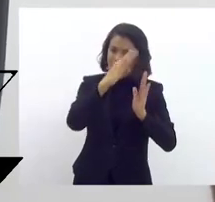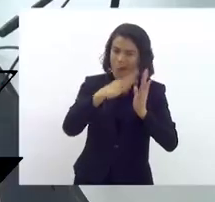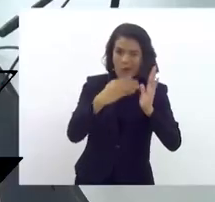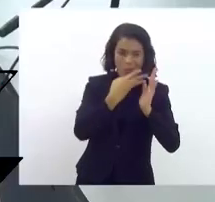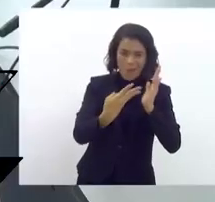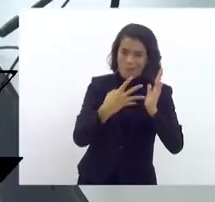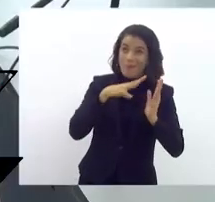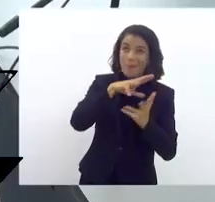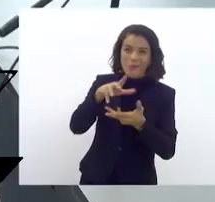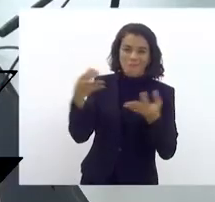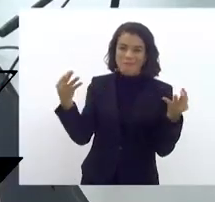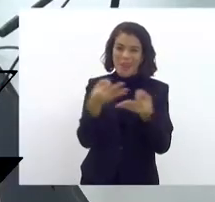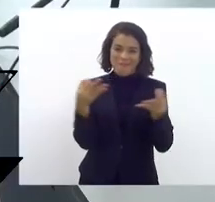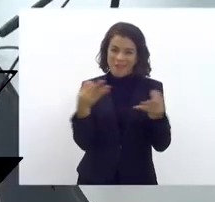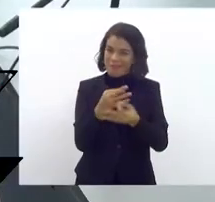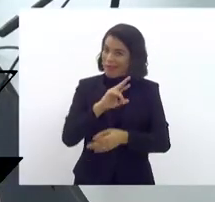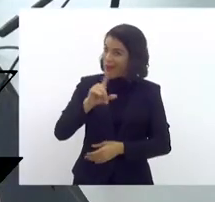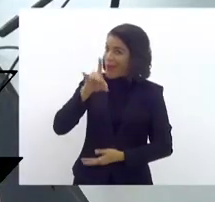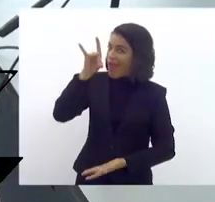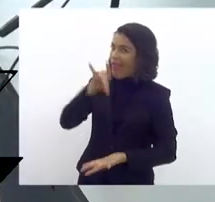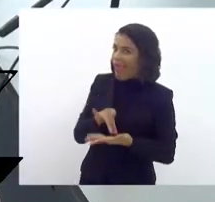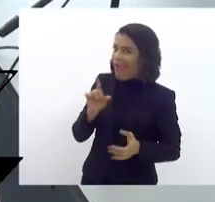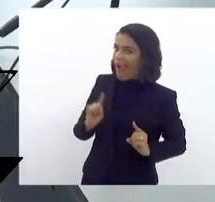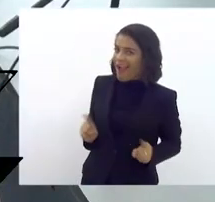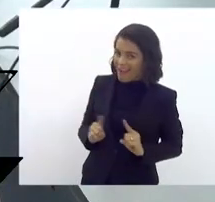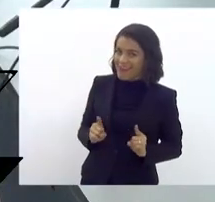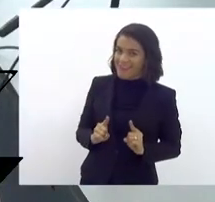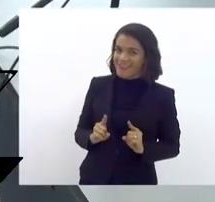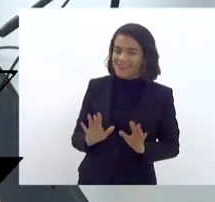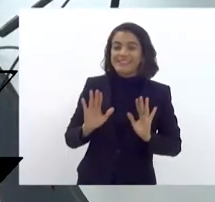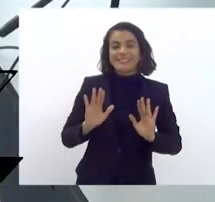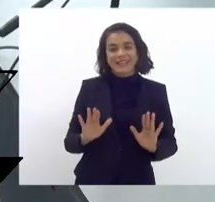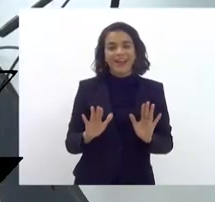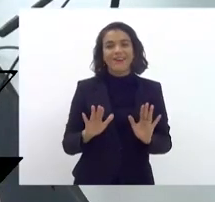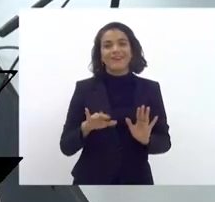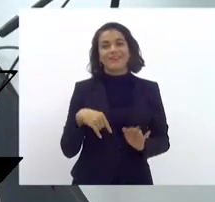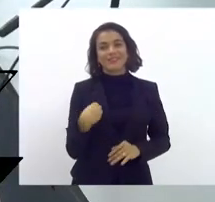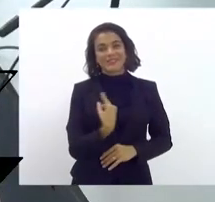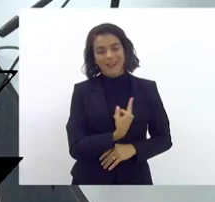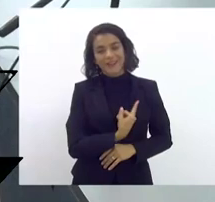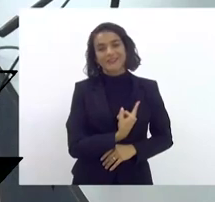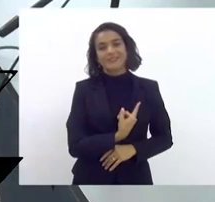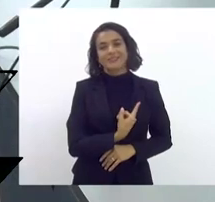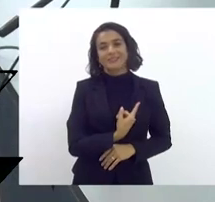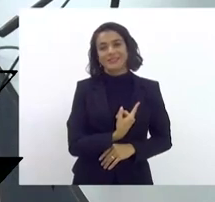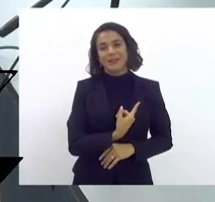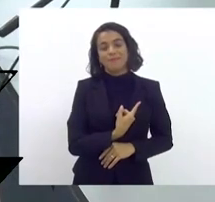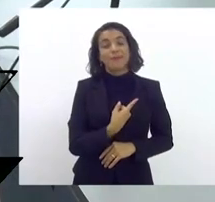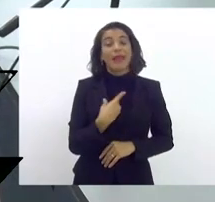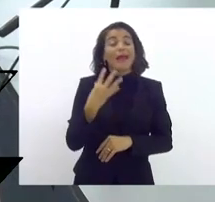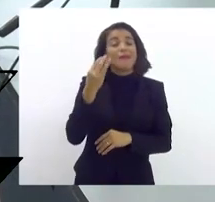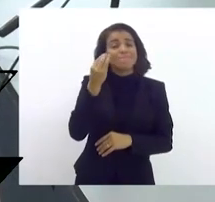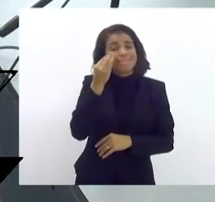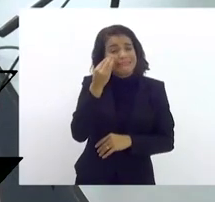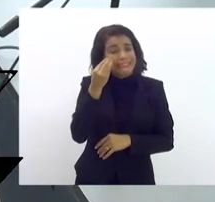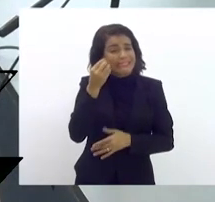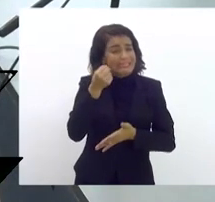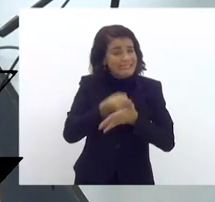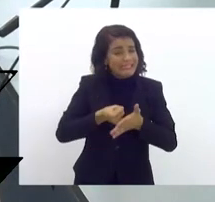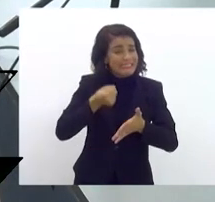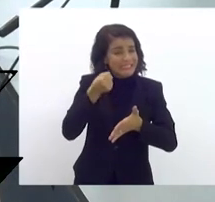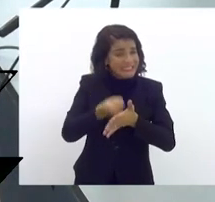podemos dizer que é o mundo real Mas vamos aqui aqui é uma tentativa de